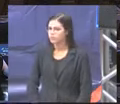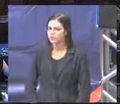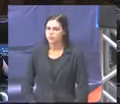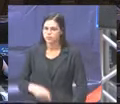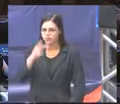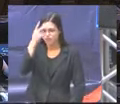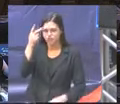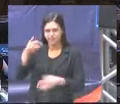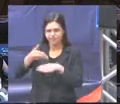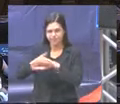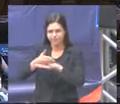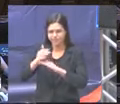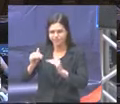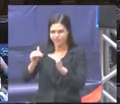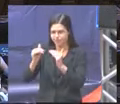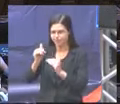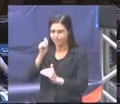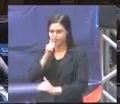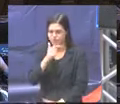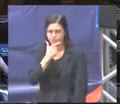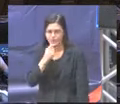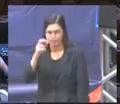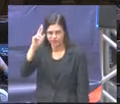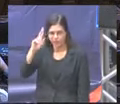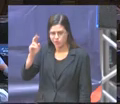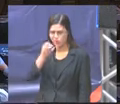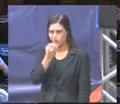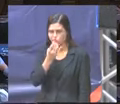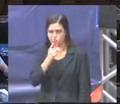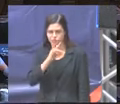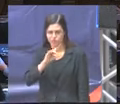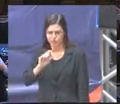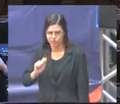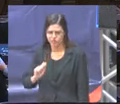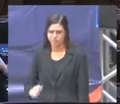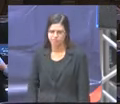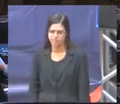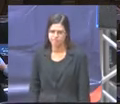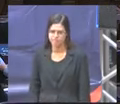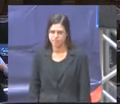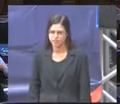Autoridades presentes, senhoras e senhores, bom dia.